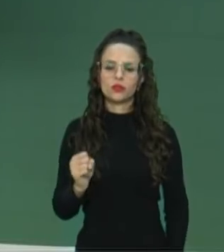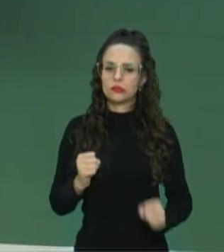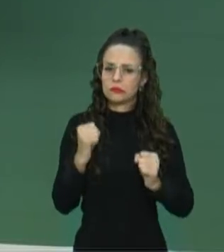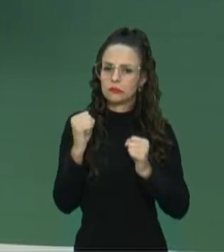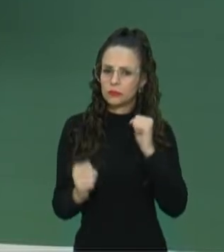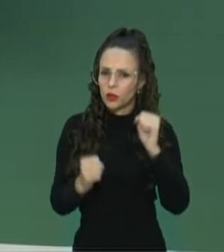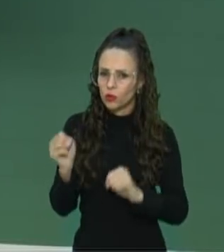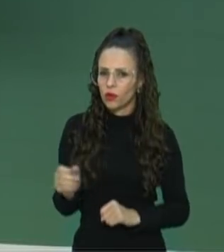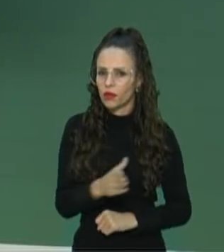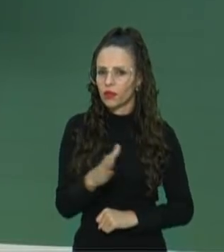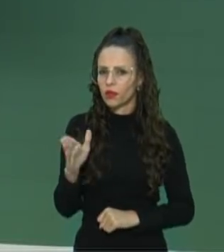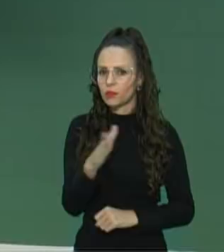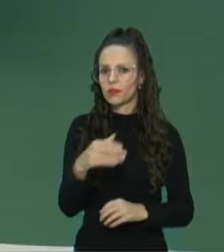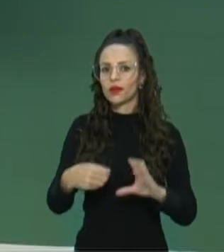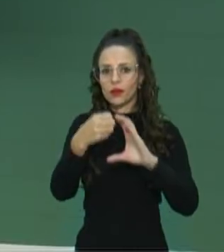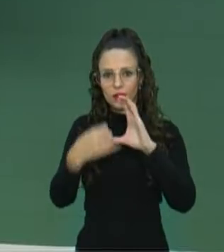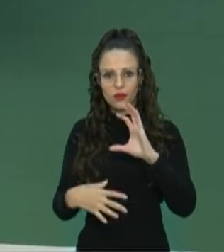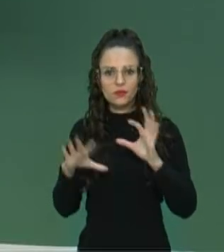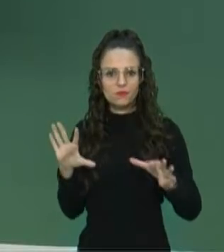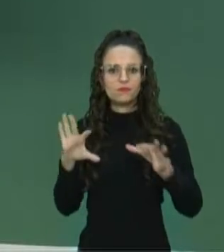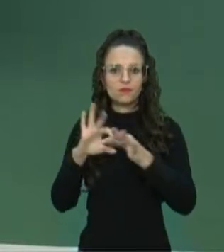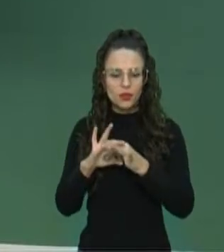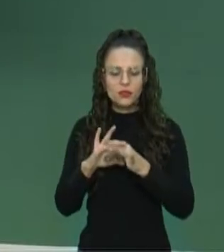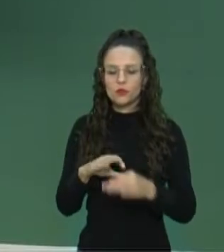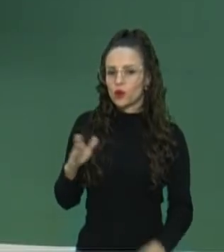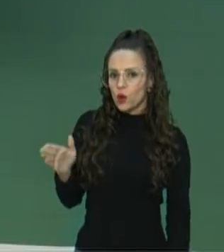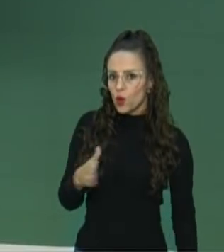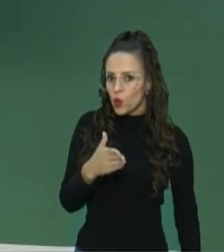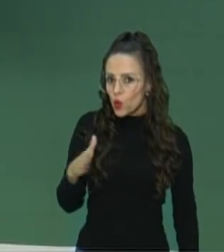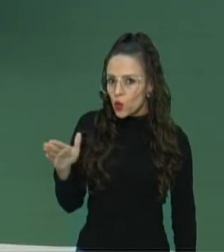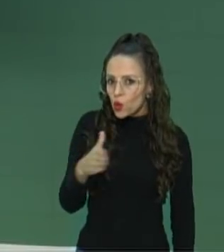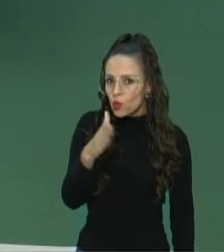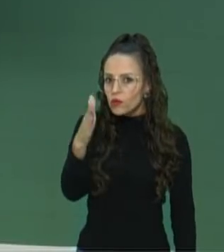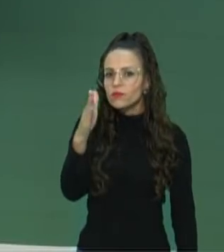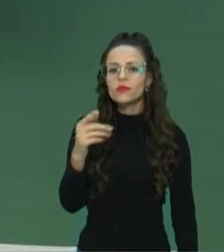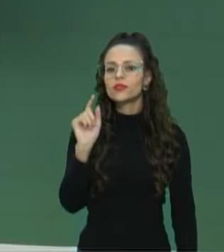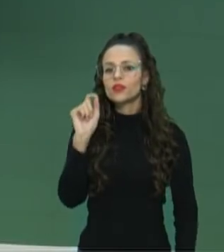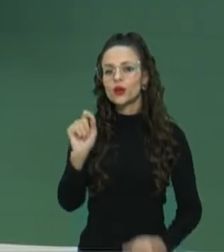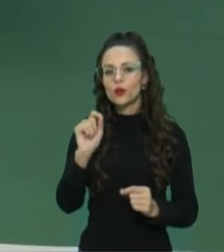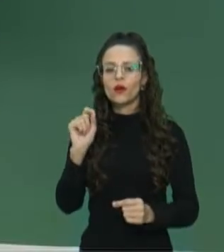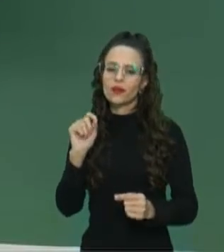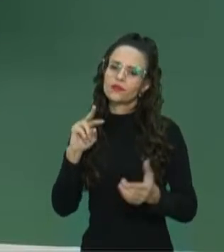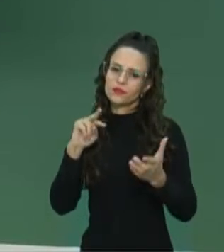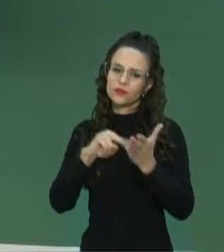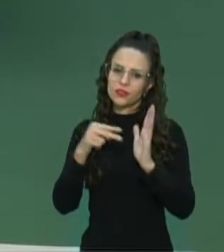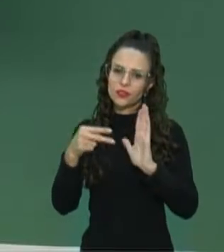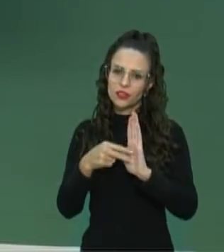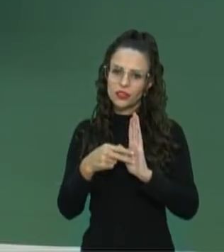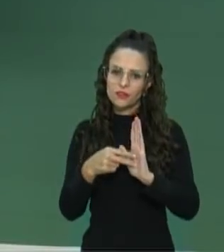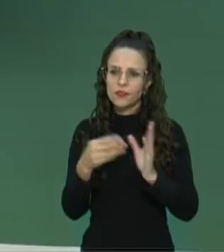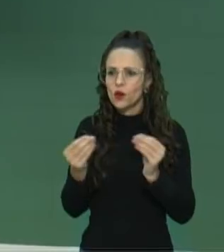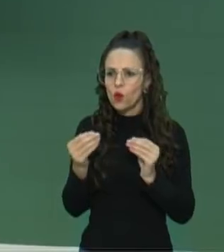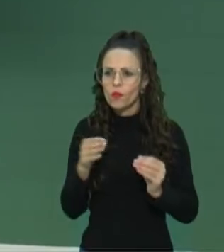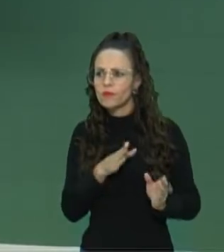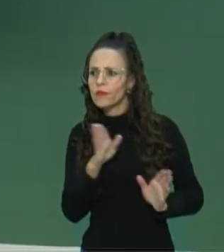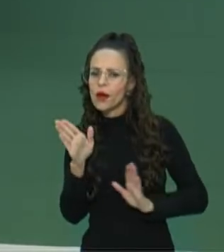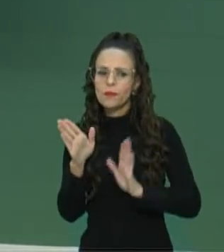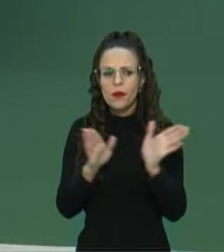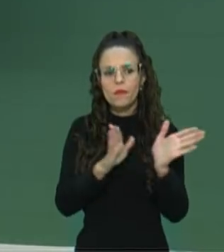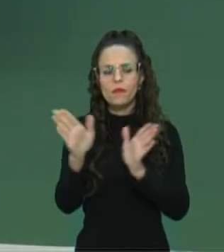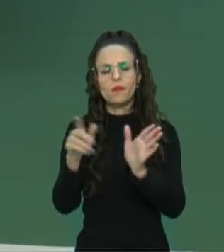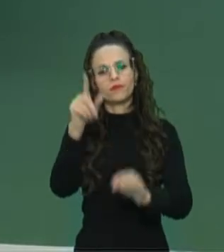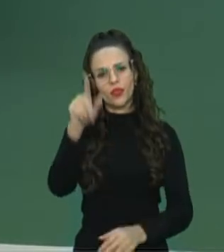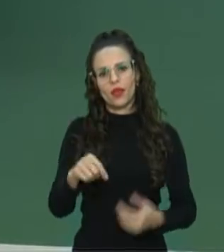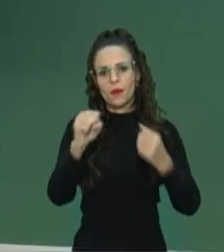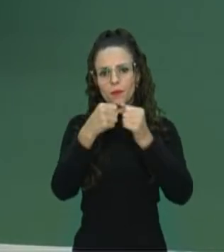que caracteriza a corrida de orientação mesmo, né, orientação, o termo literal, né, condiz o quê? Como se orientar naquele espaço mesmo, né, é